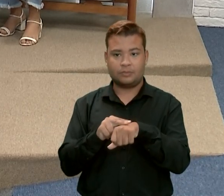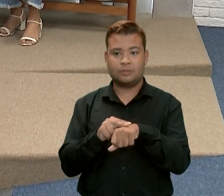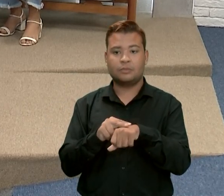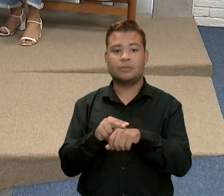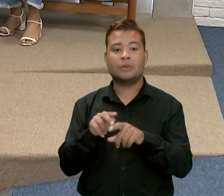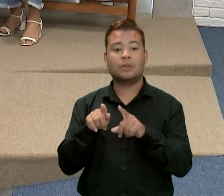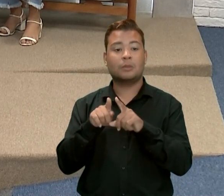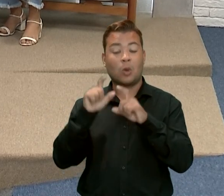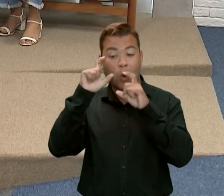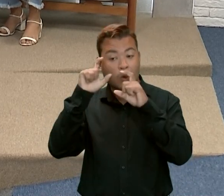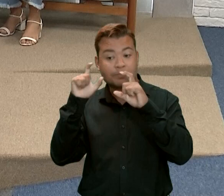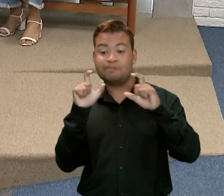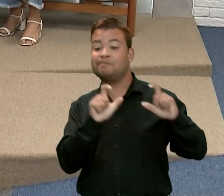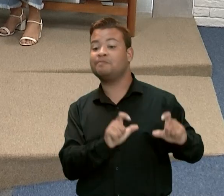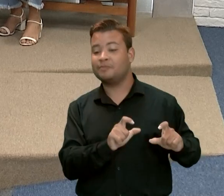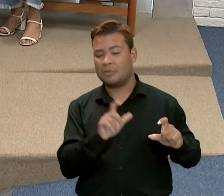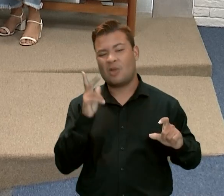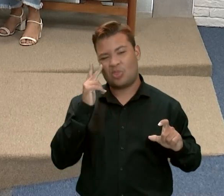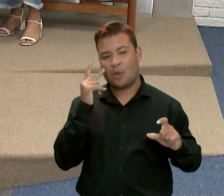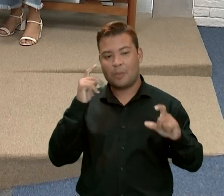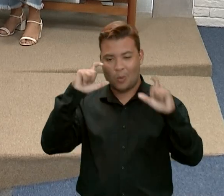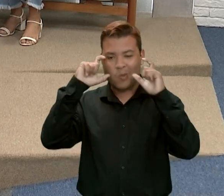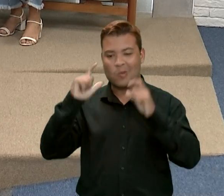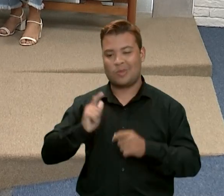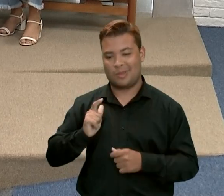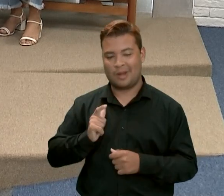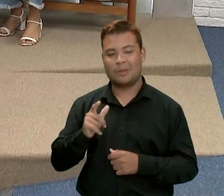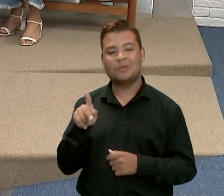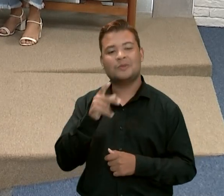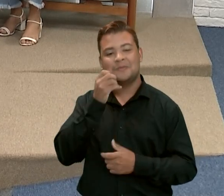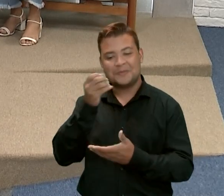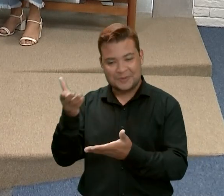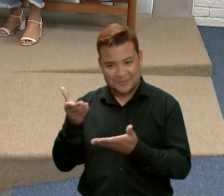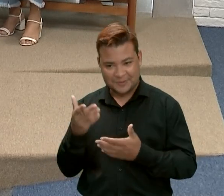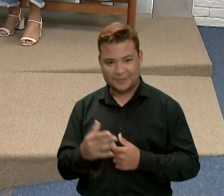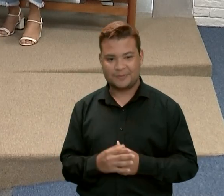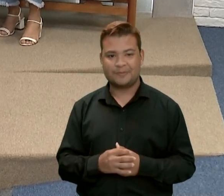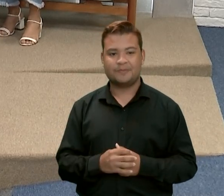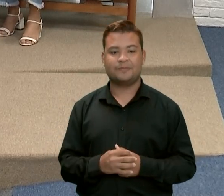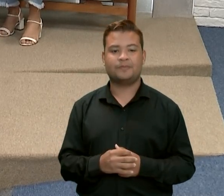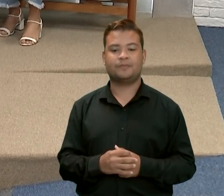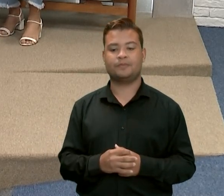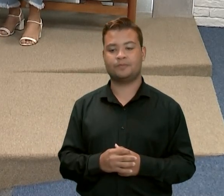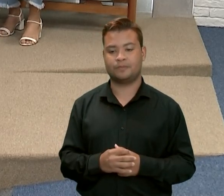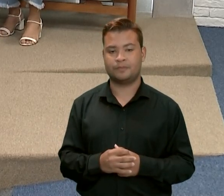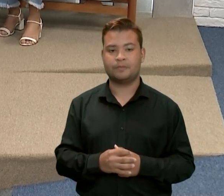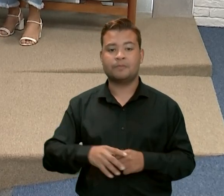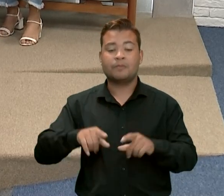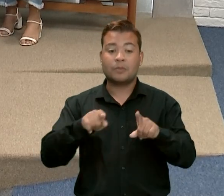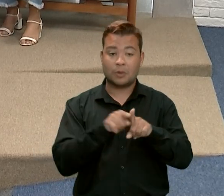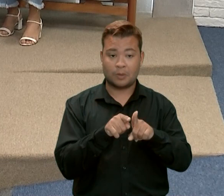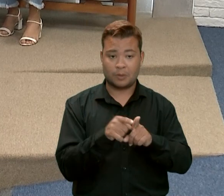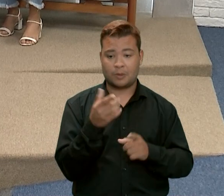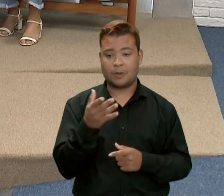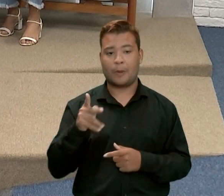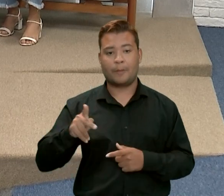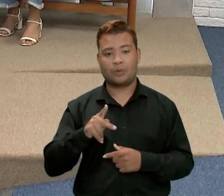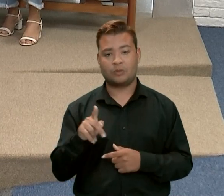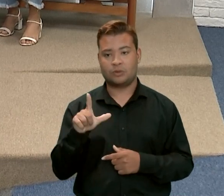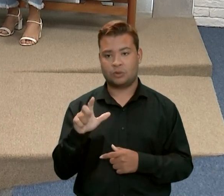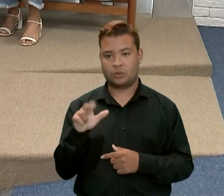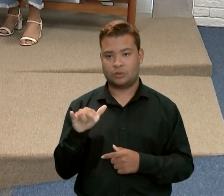usando óculos neste momento, mas geralmente usa. Seja bem-vindo, professor João. Obrigado. Também está com a gente a professora